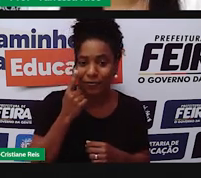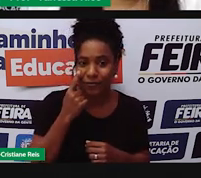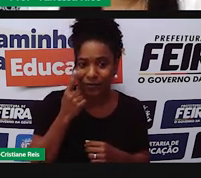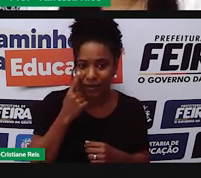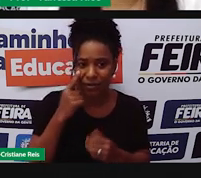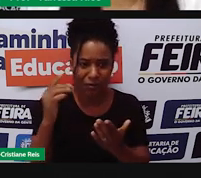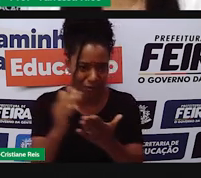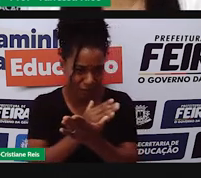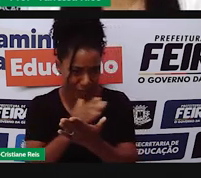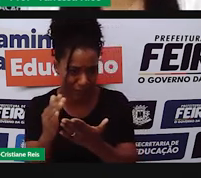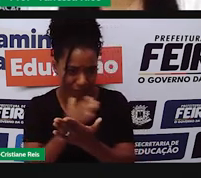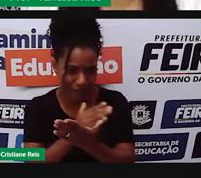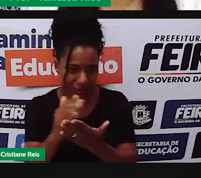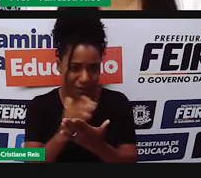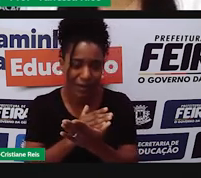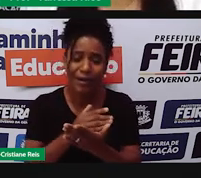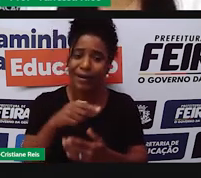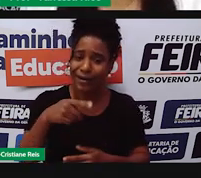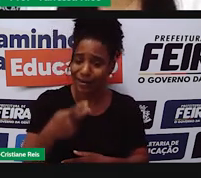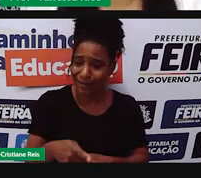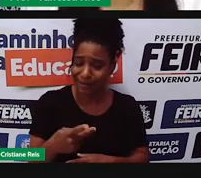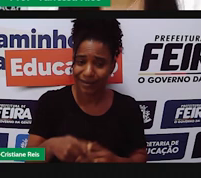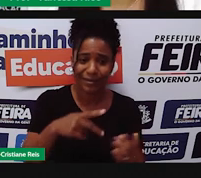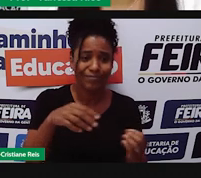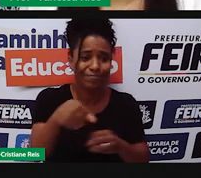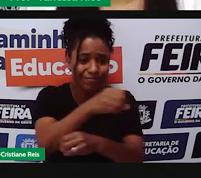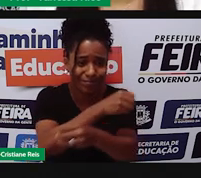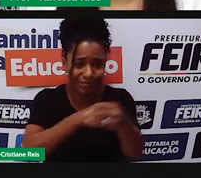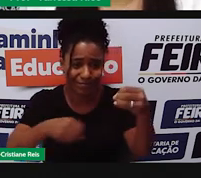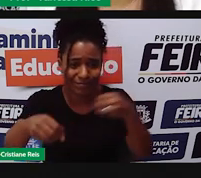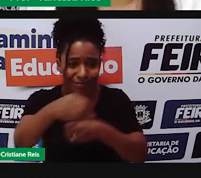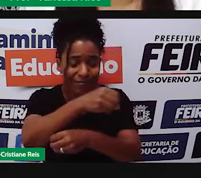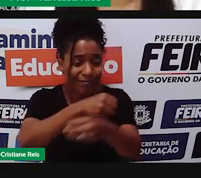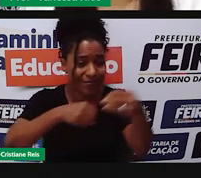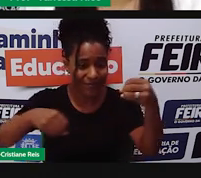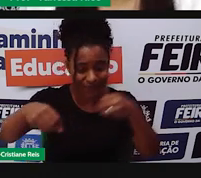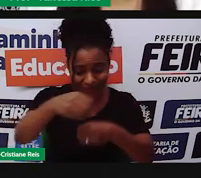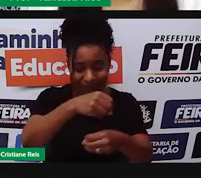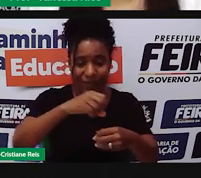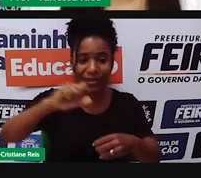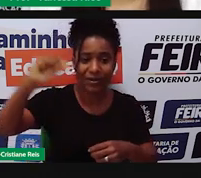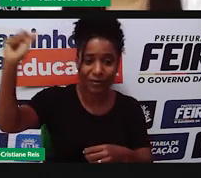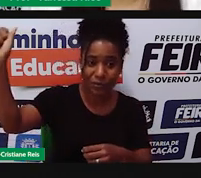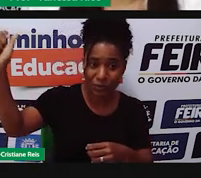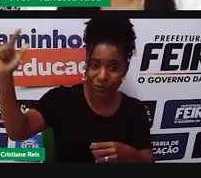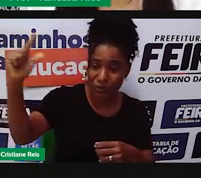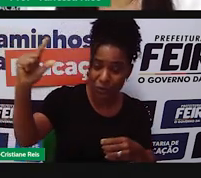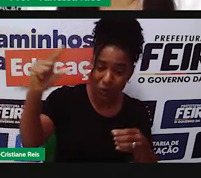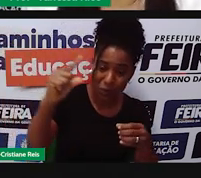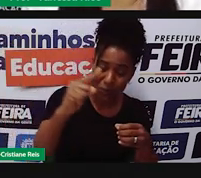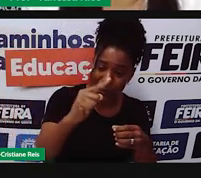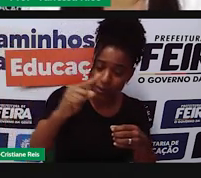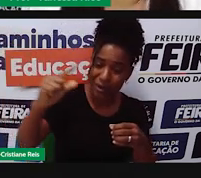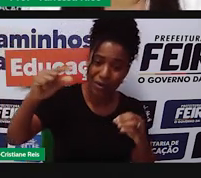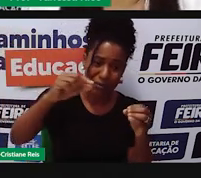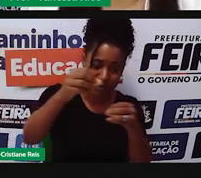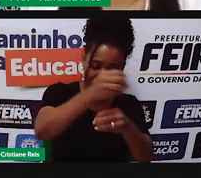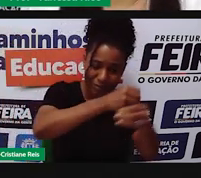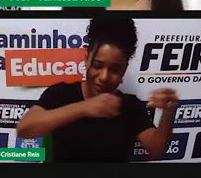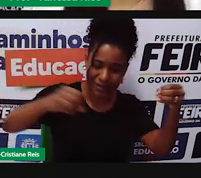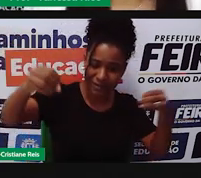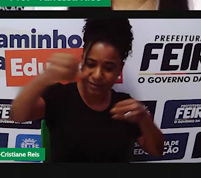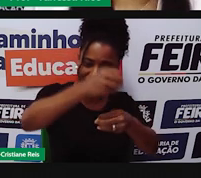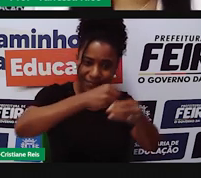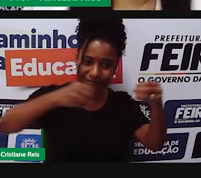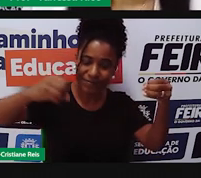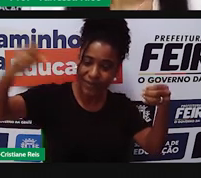lugares existentes no nosso próprio planeta, né, em que a luz do Sol chega com menor força, com menor incidência,